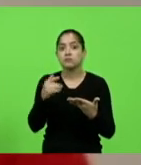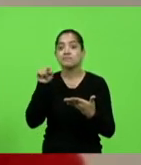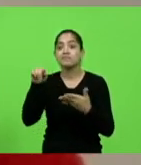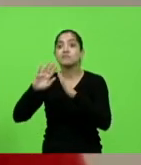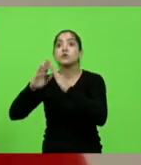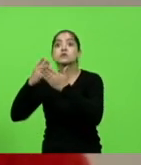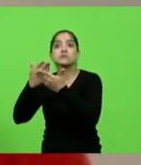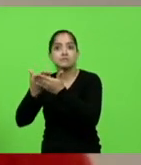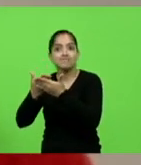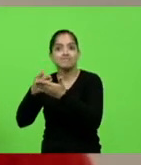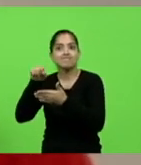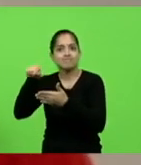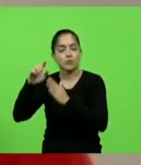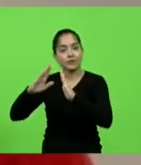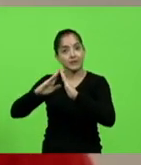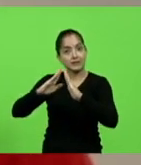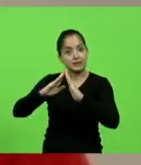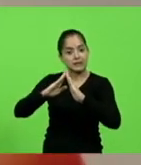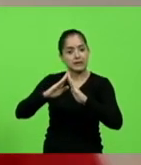lá dentro.